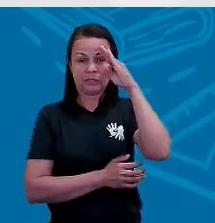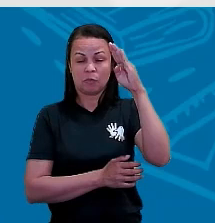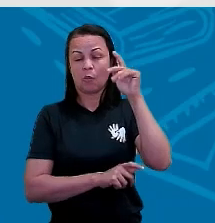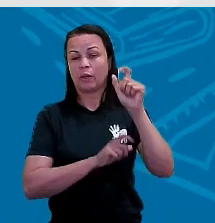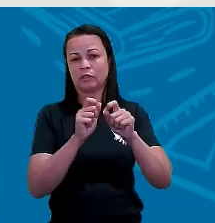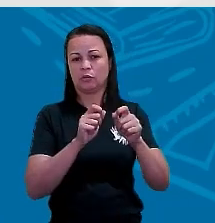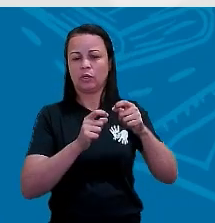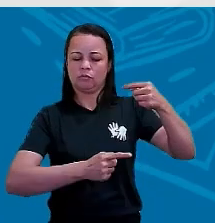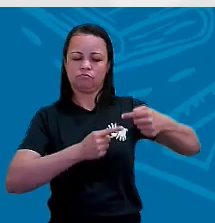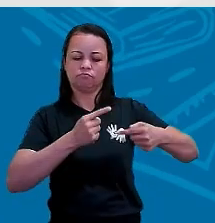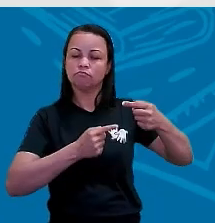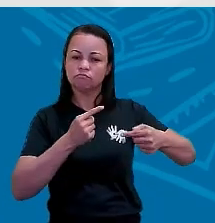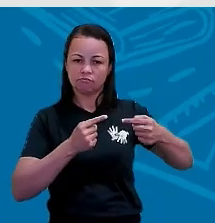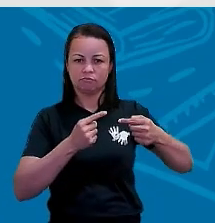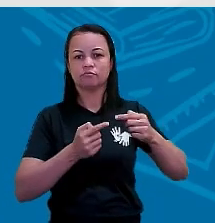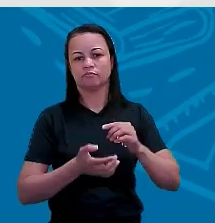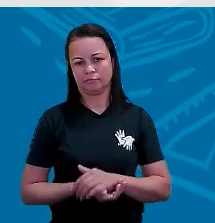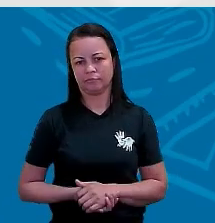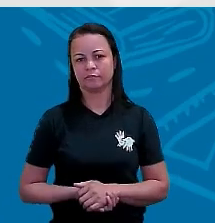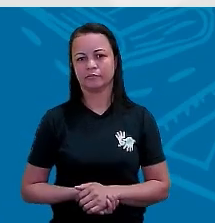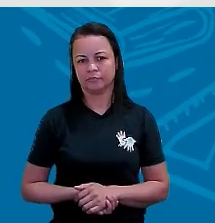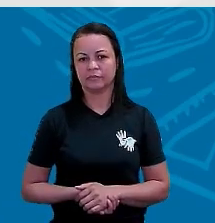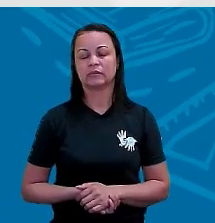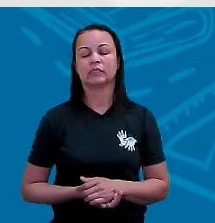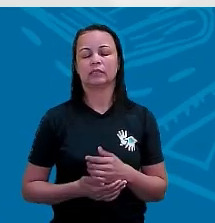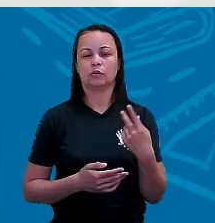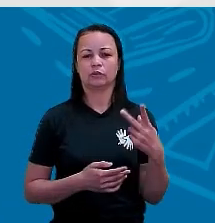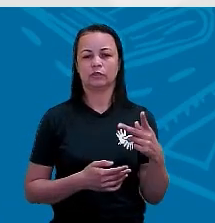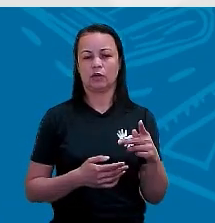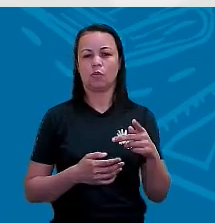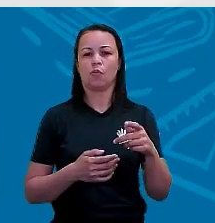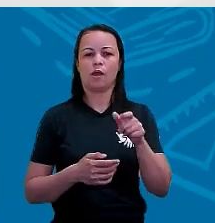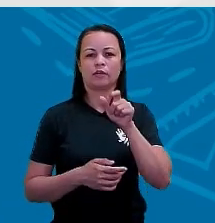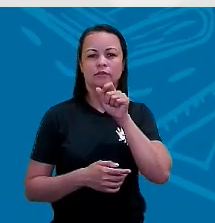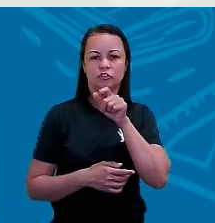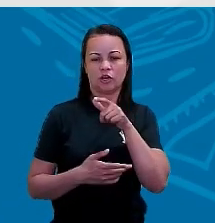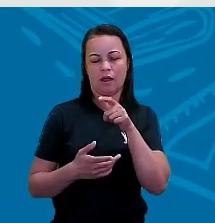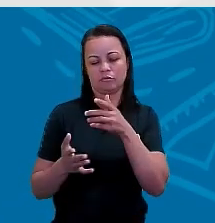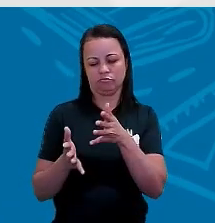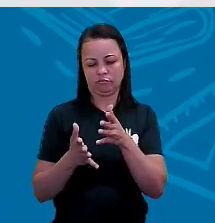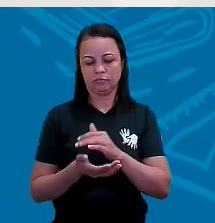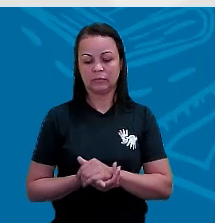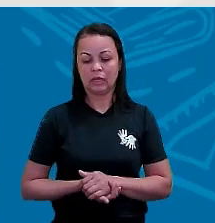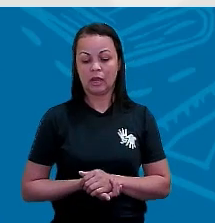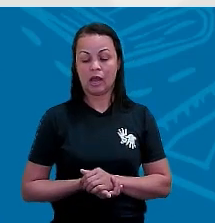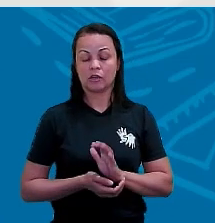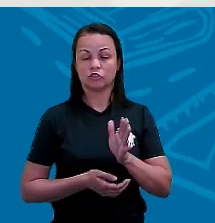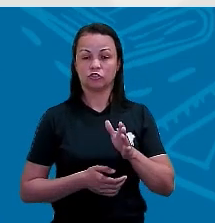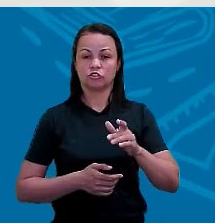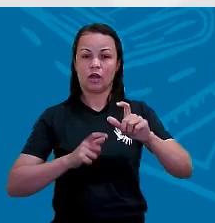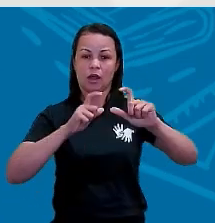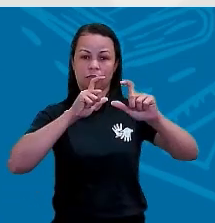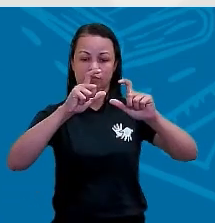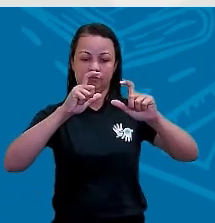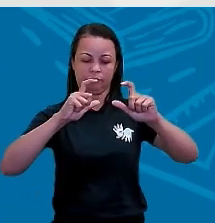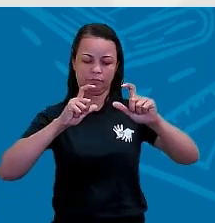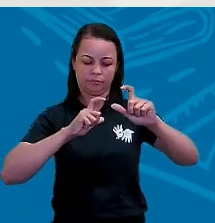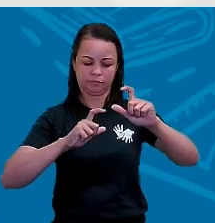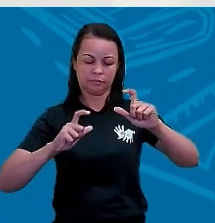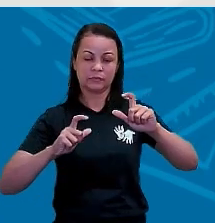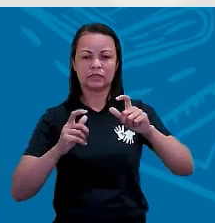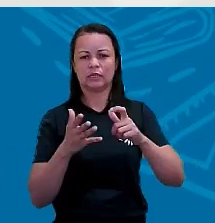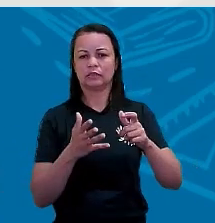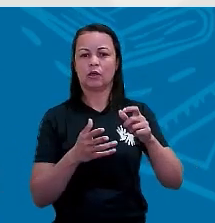no meio político, tá? São as charges. Já as tirinhas, elas são bem semelhantes às